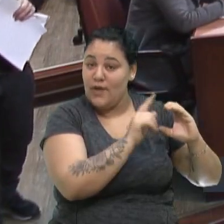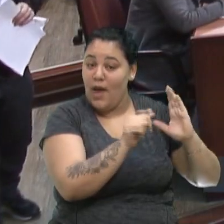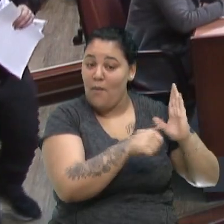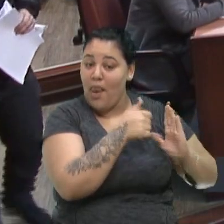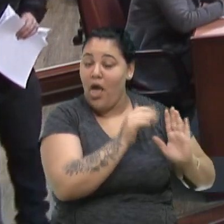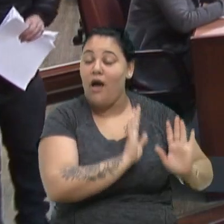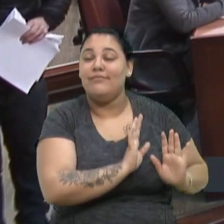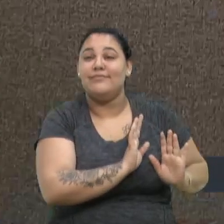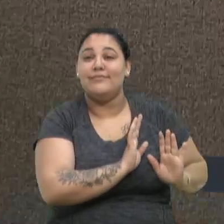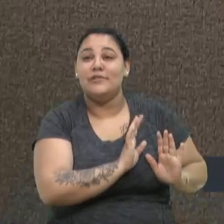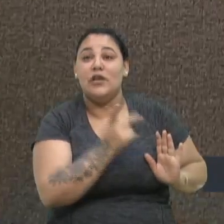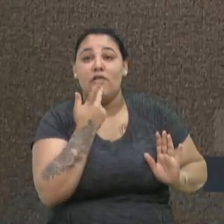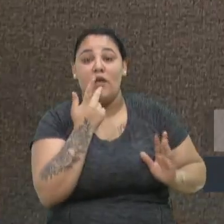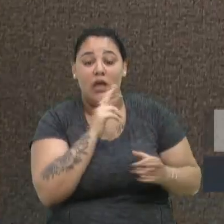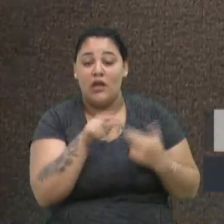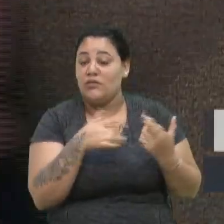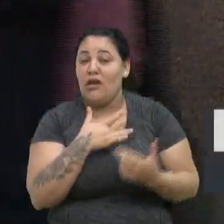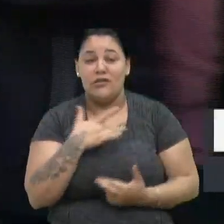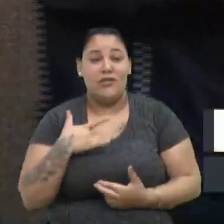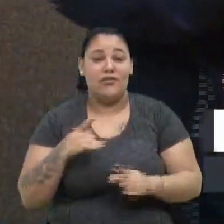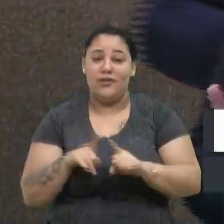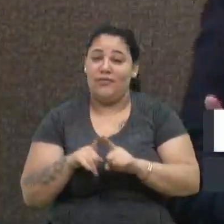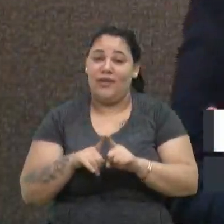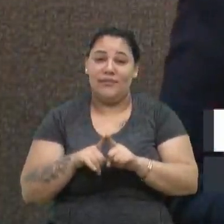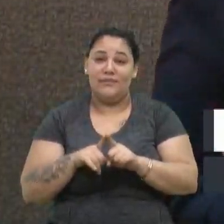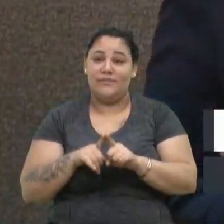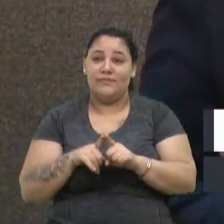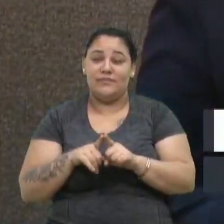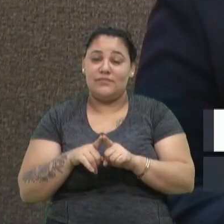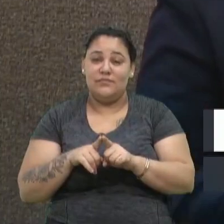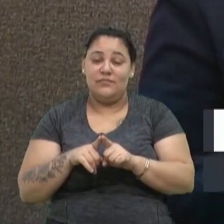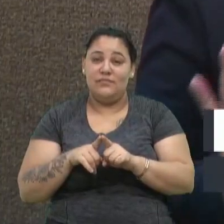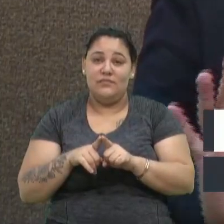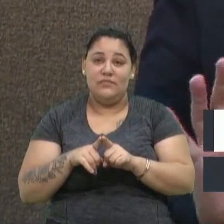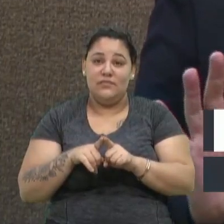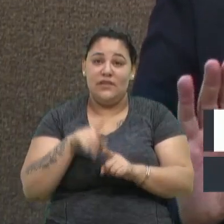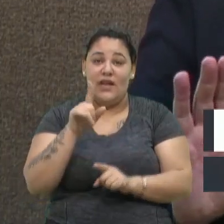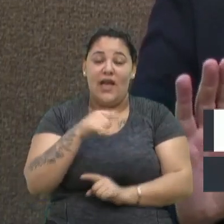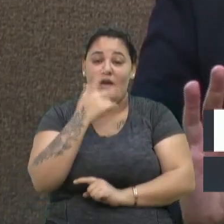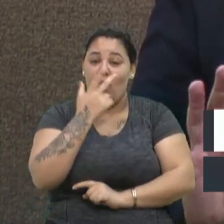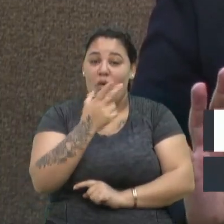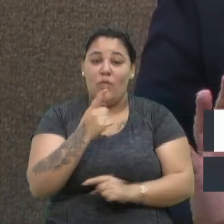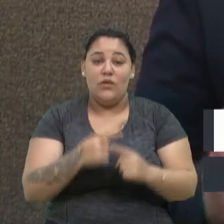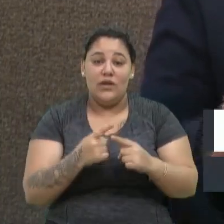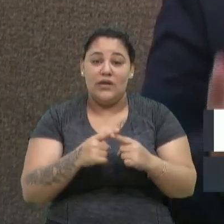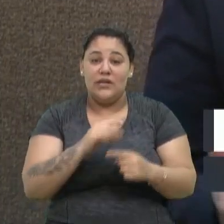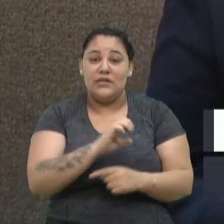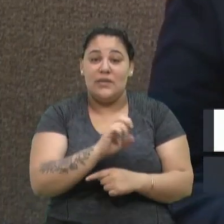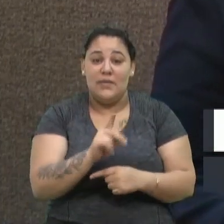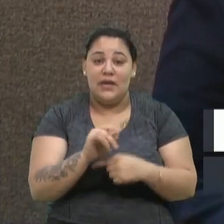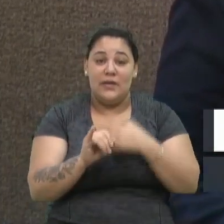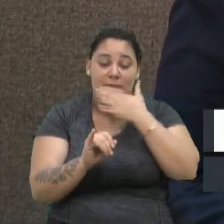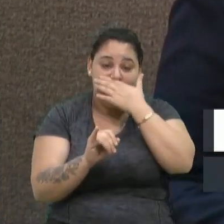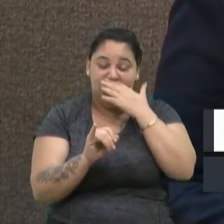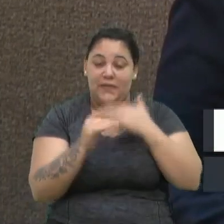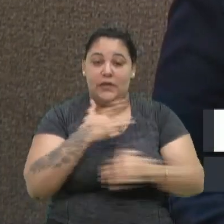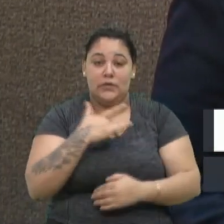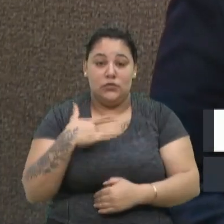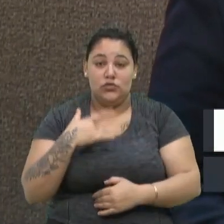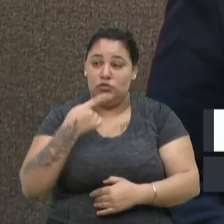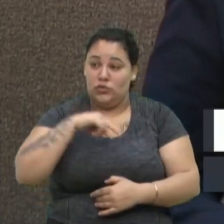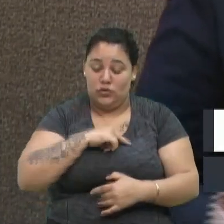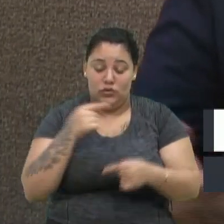E eu trago isso para a saúde. Eu trago isso para a saúde. Porque na CPI da saúde, a gente tem discutido muito